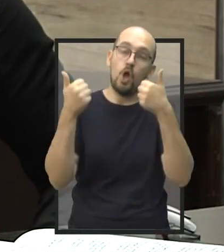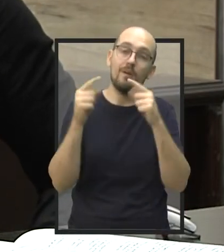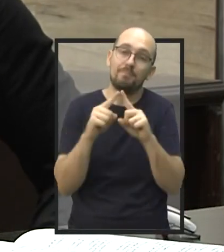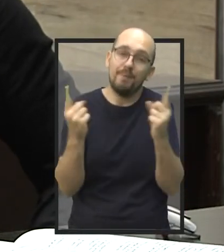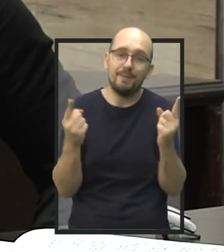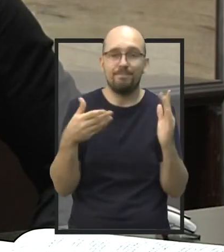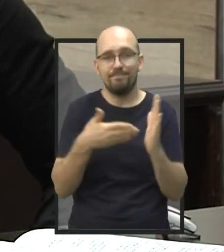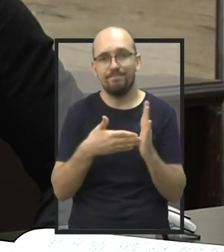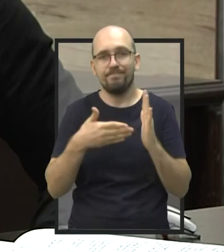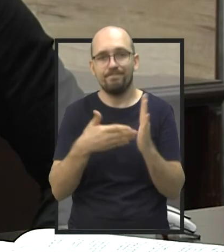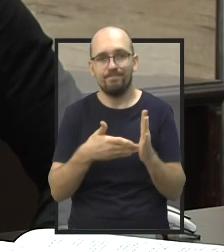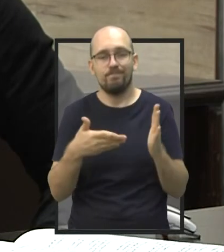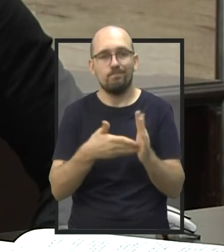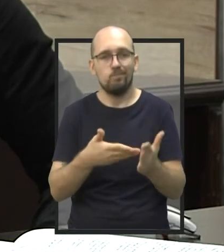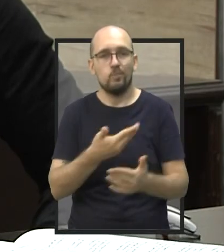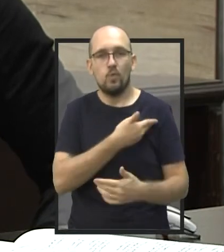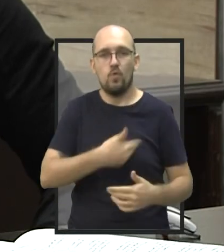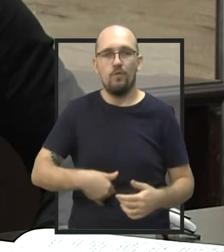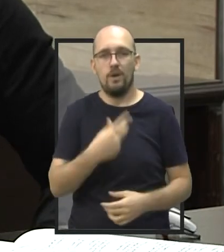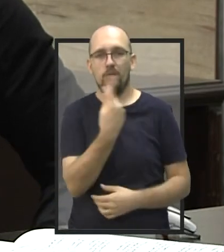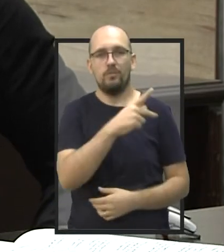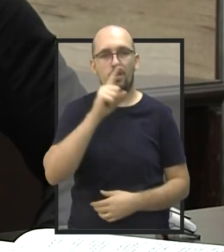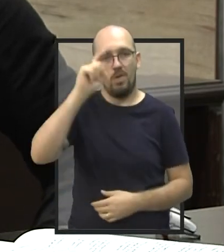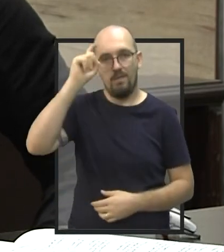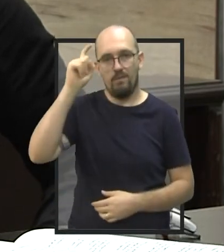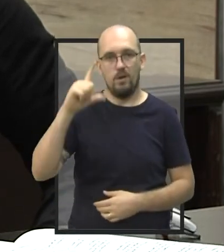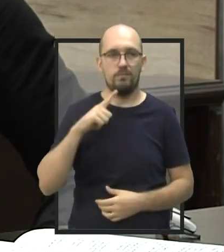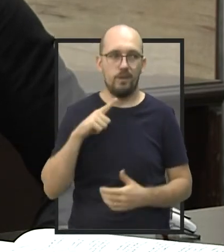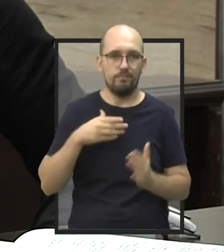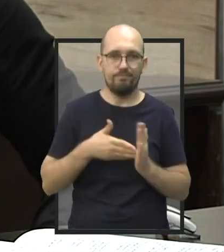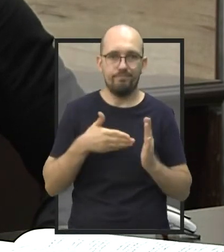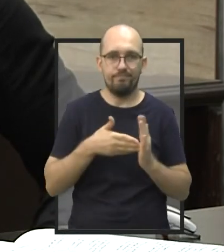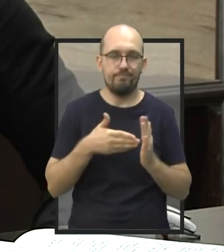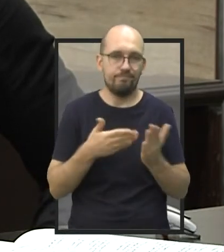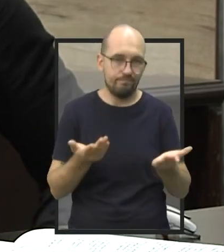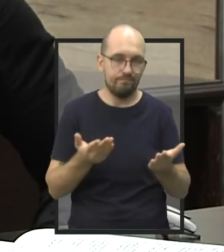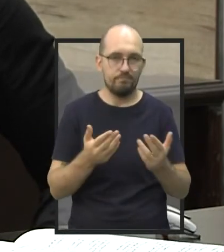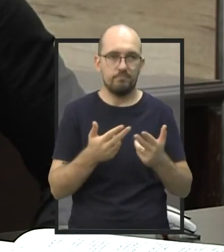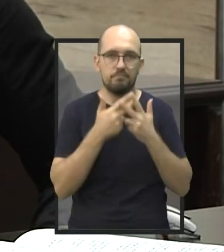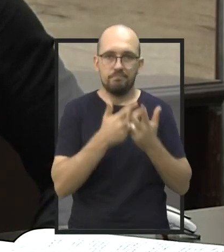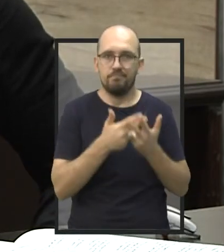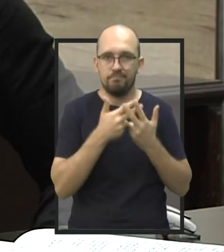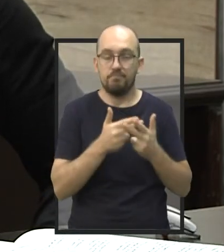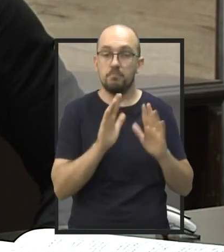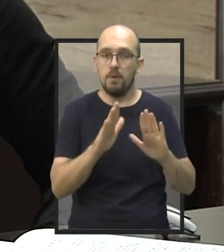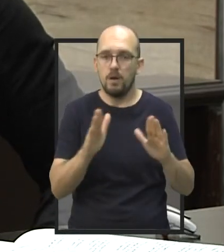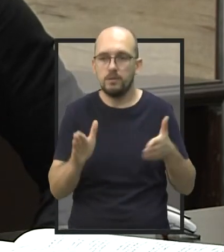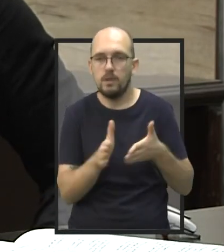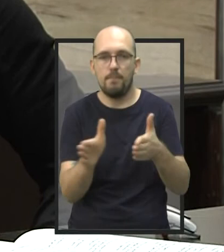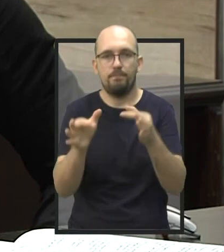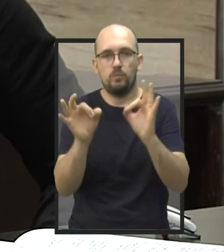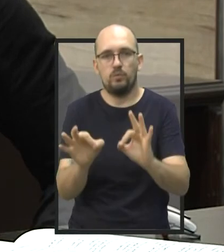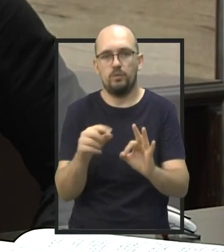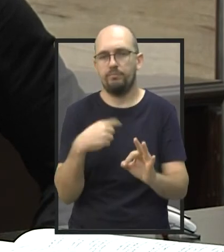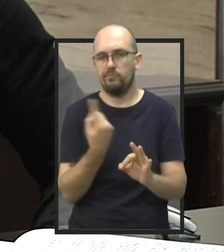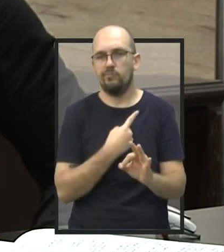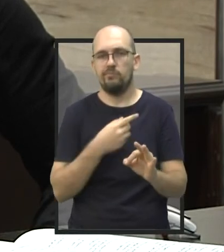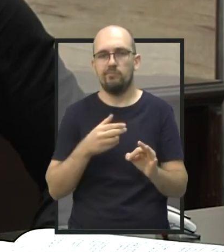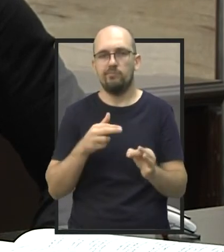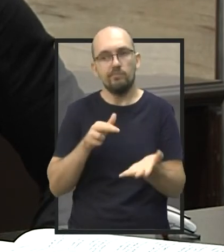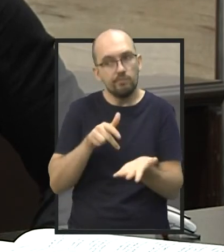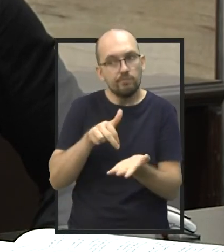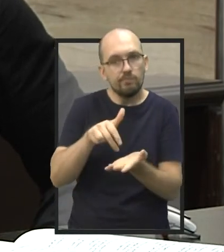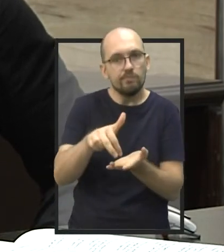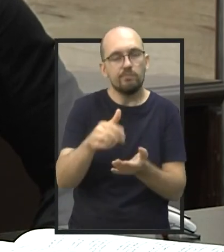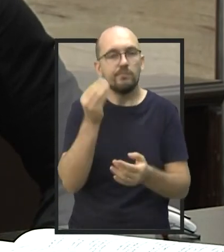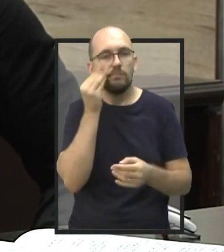das dificuldades que o governo do senhor Ivan está enfrentando, nós estamos vendo que a gente está no caminho certo, né? A gente está tentando